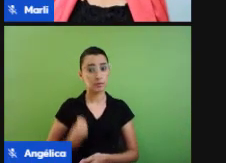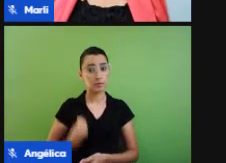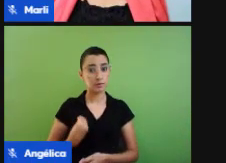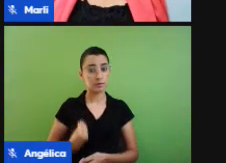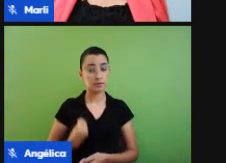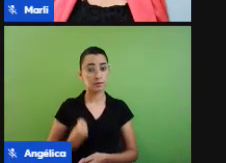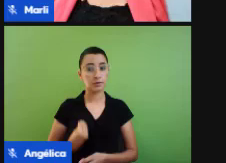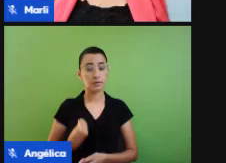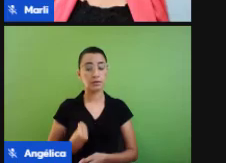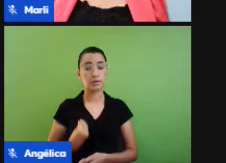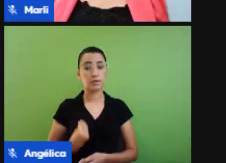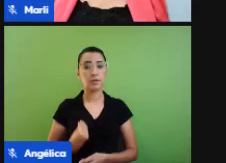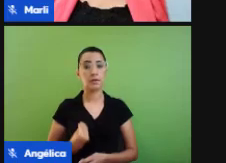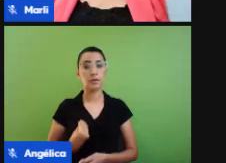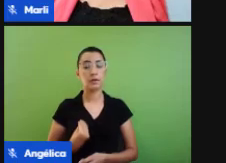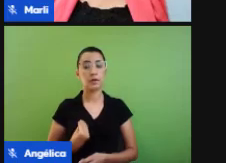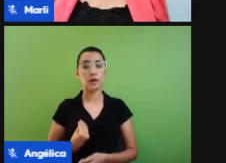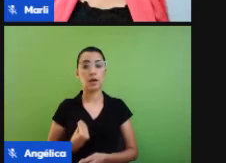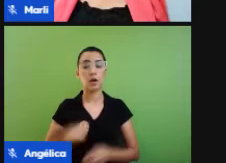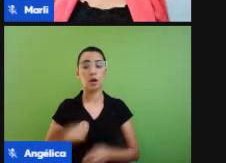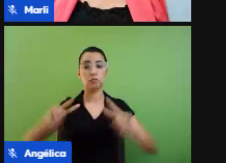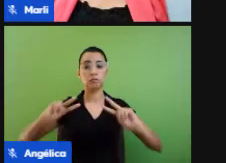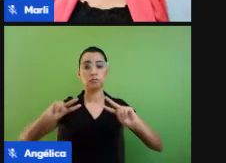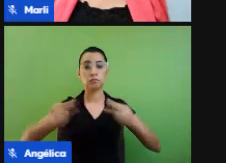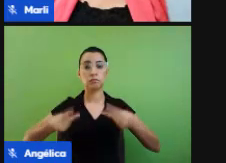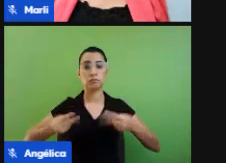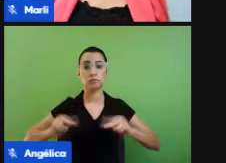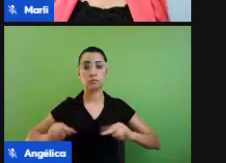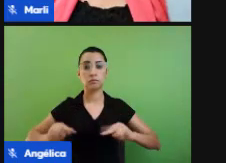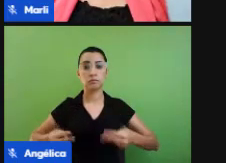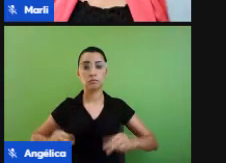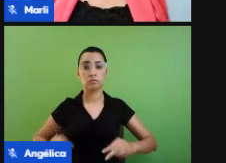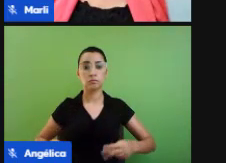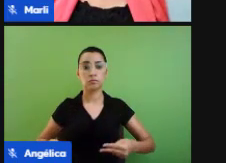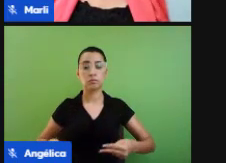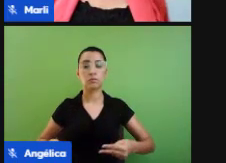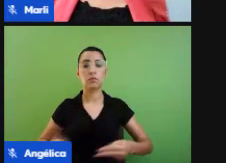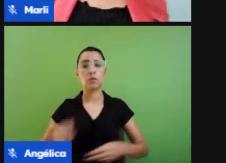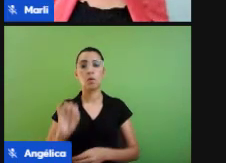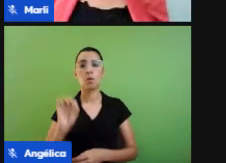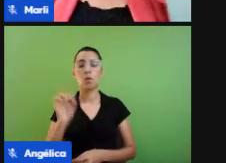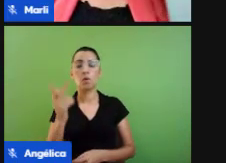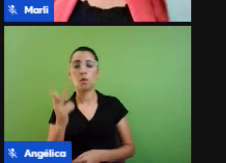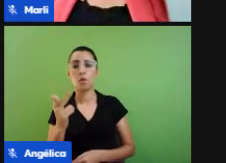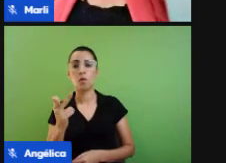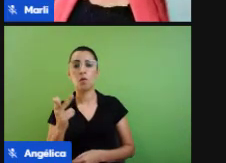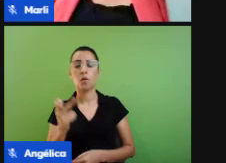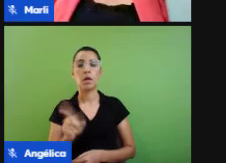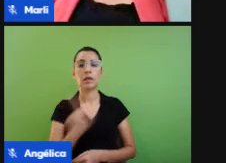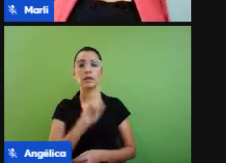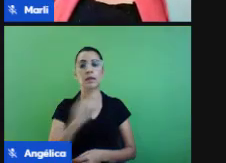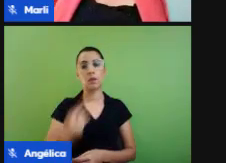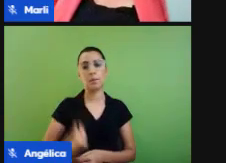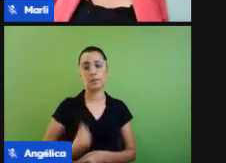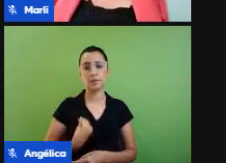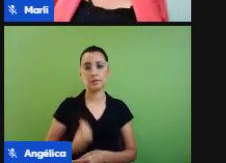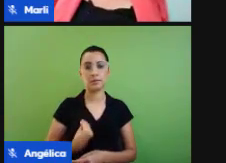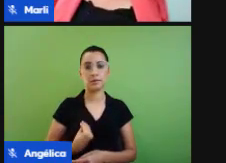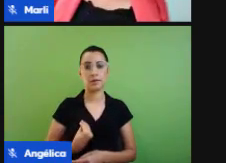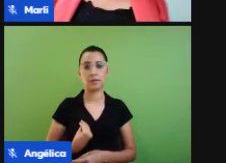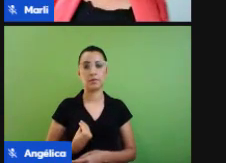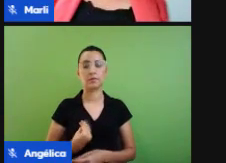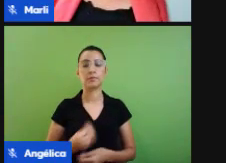tá? Escalonado, quanto no modo não presencial. Então, o professor, no caso,